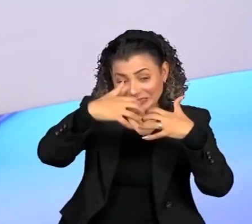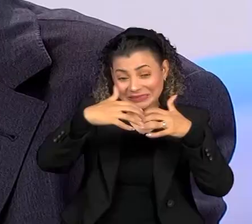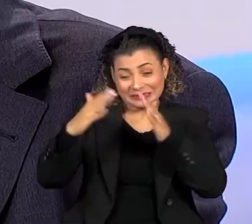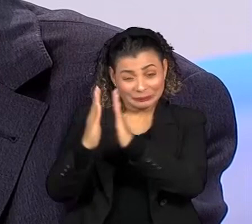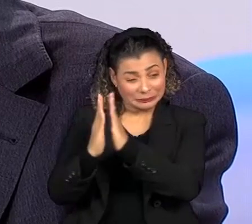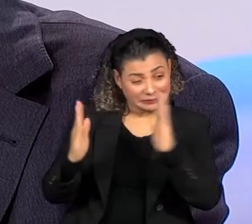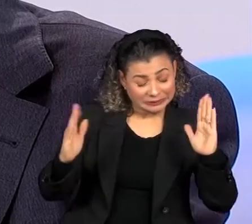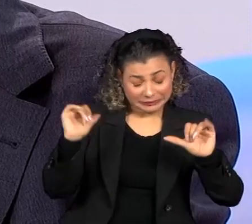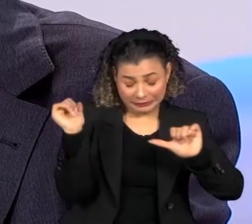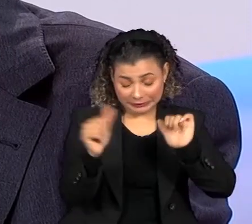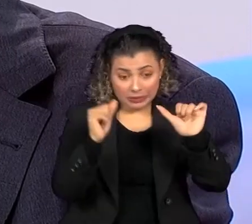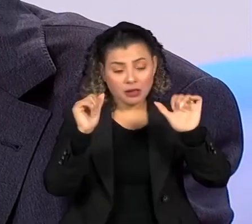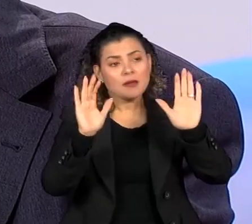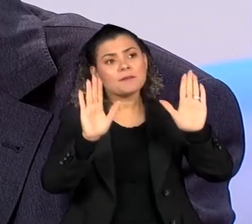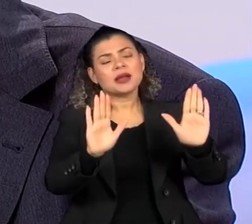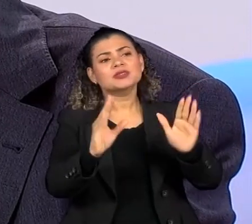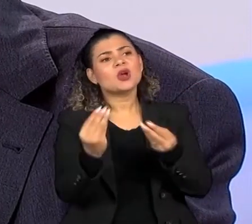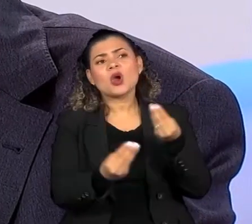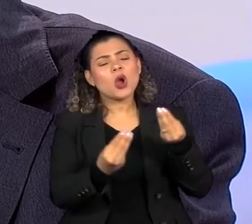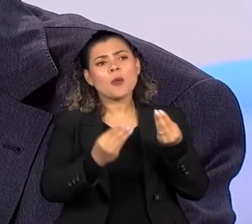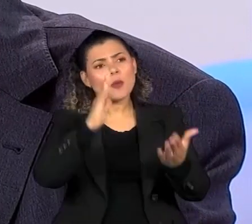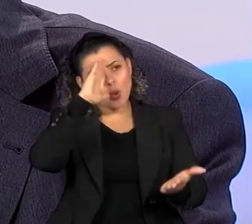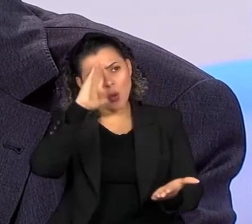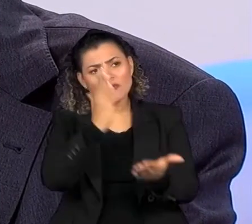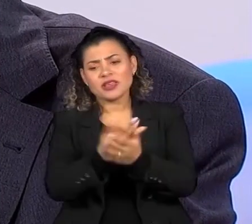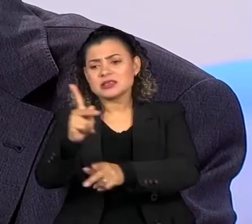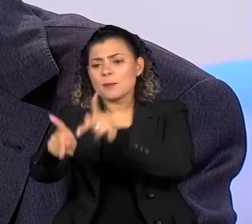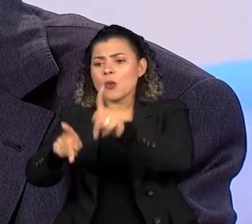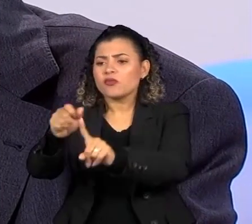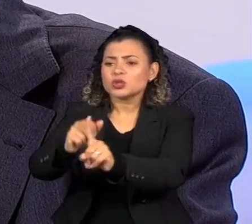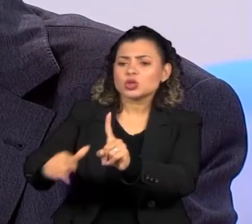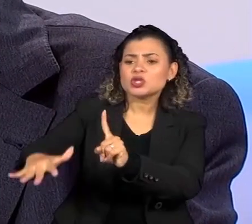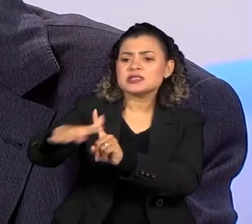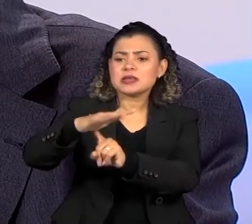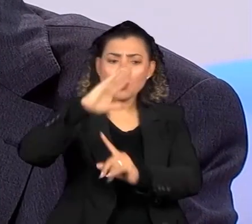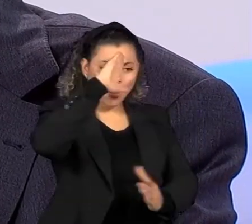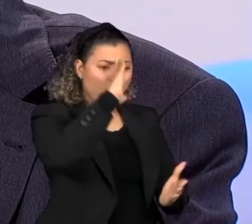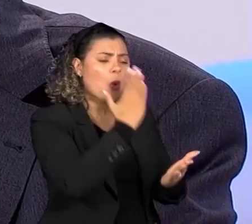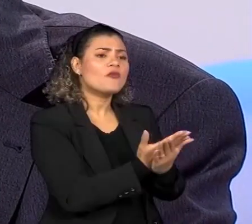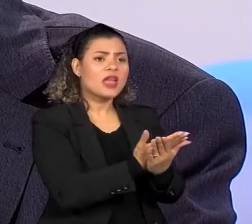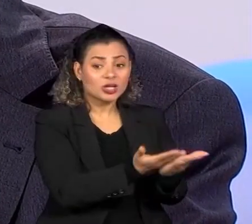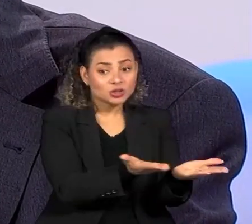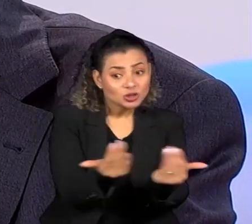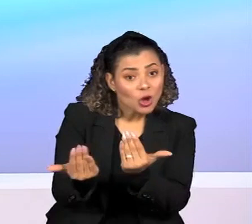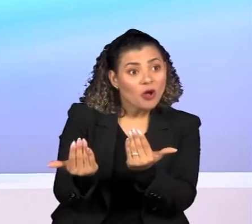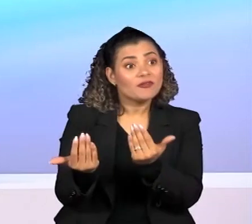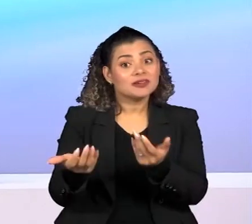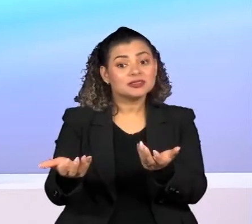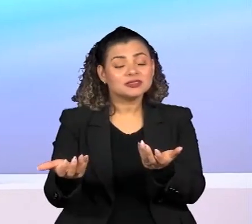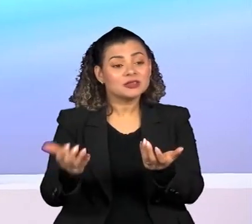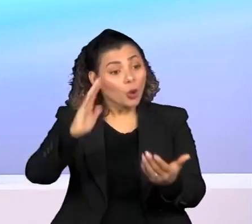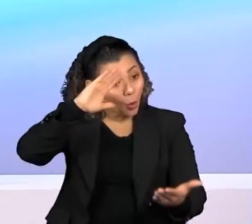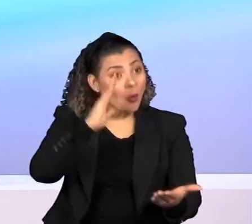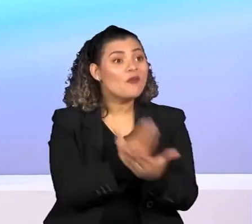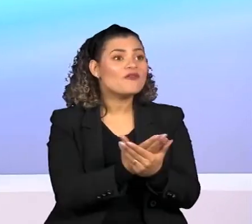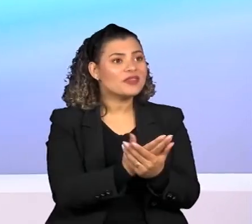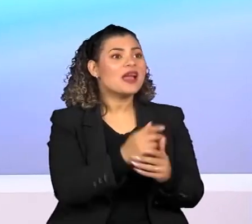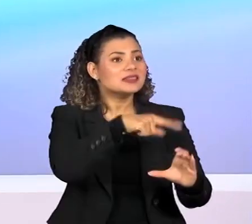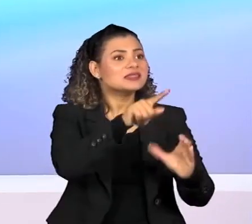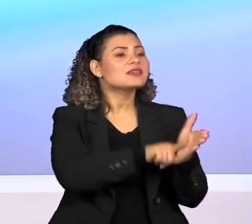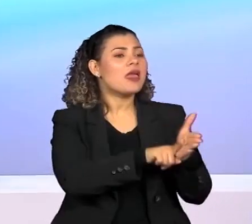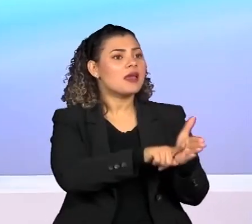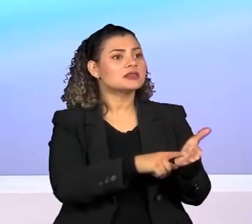como reconstruir a confiança desse justamente jovens pesquisadores que agora